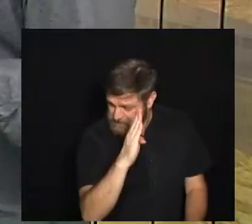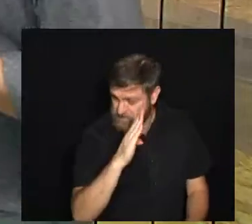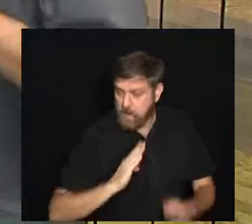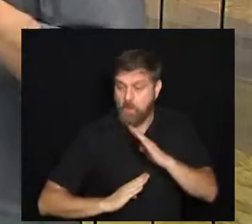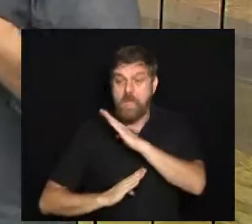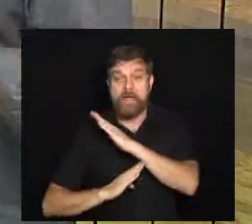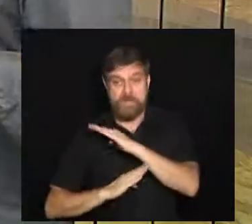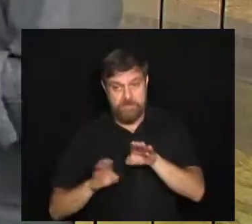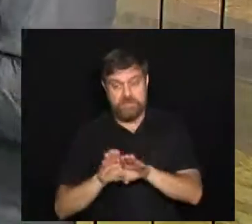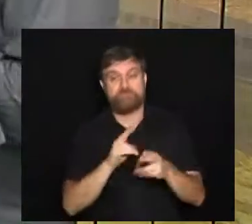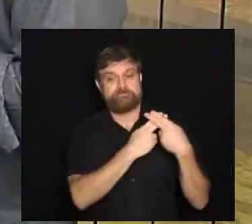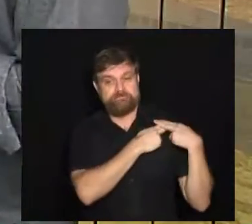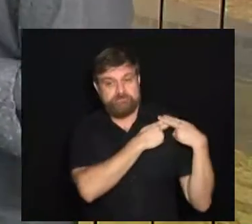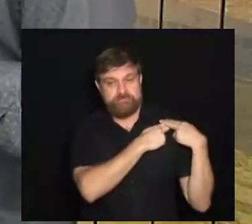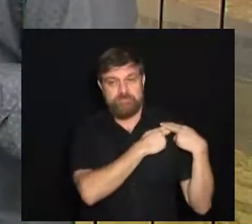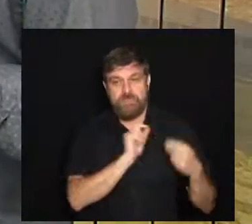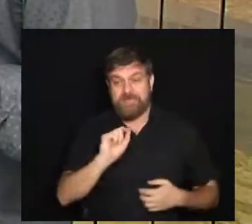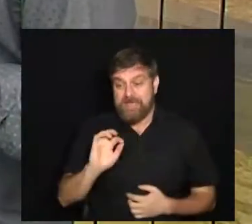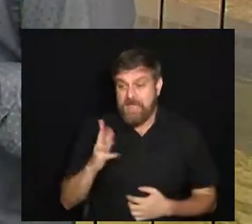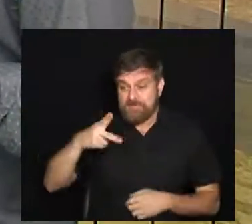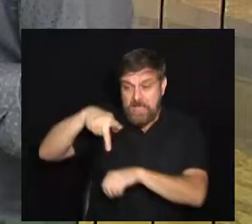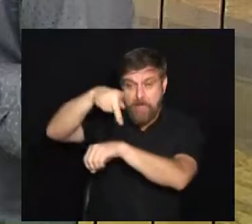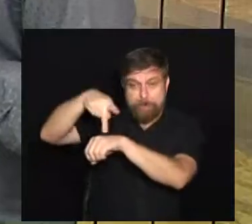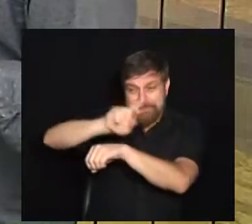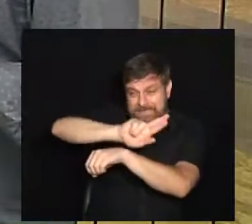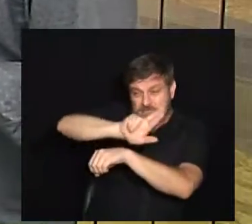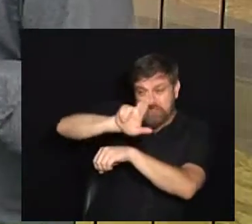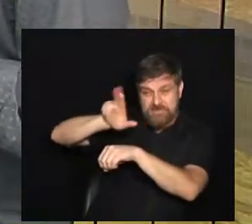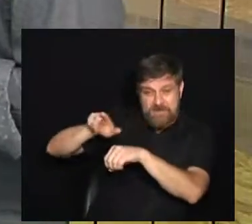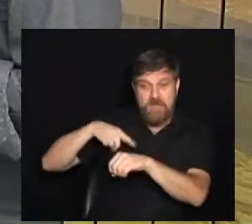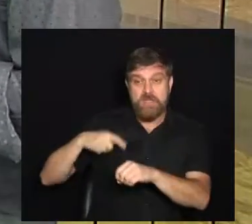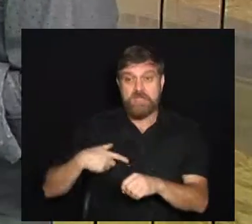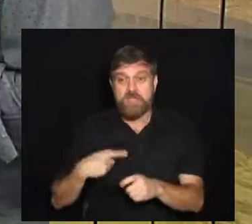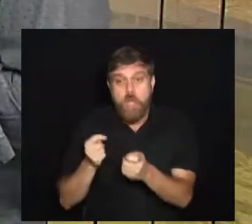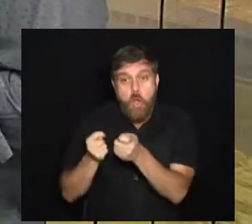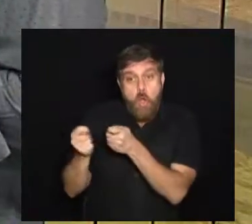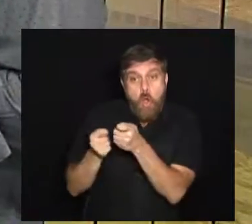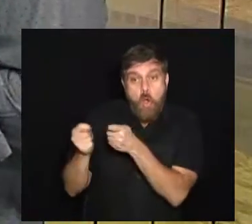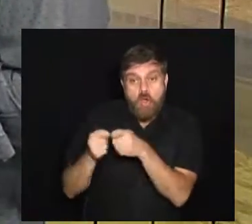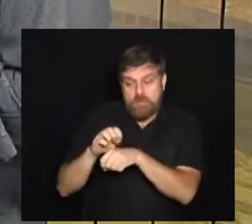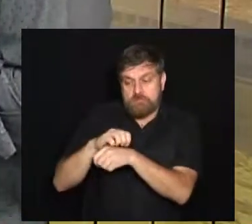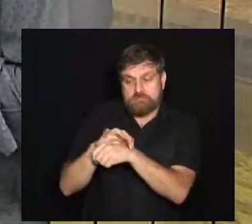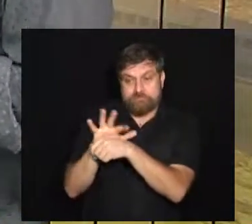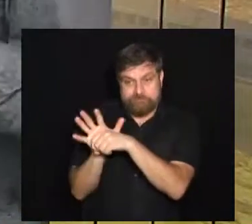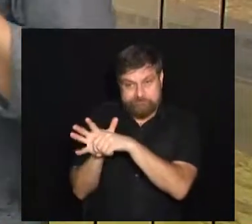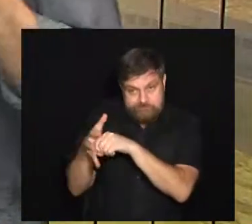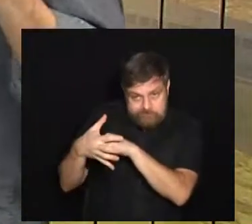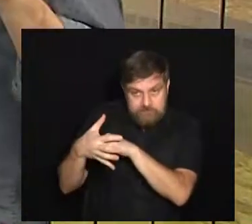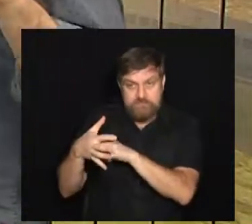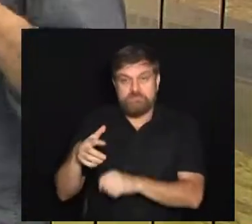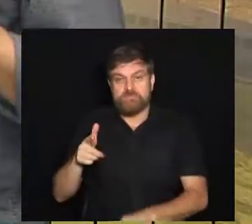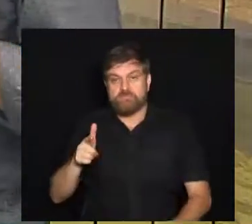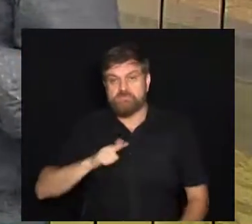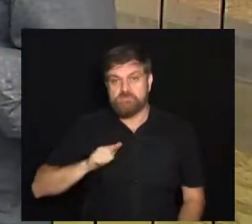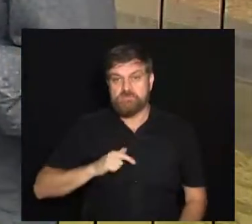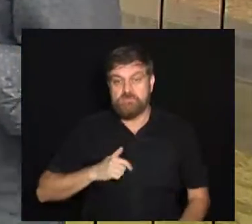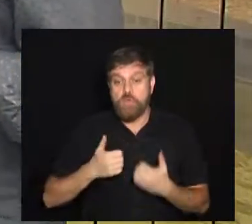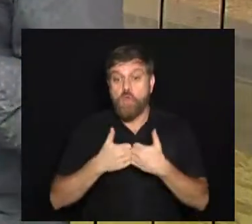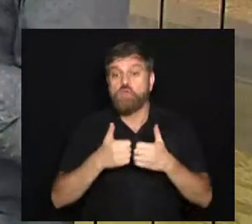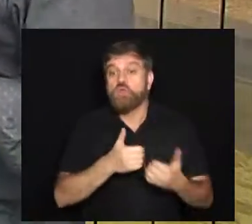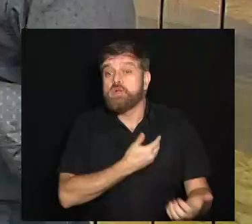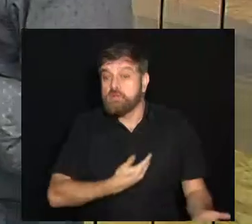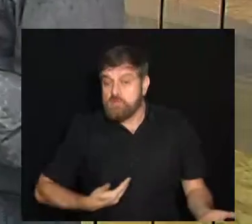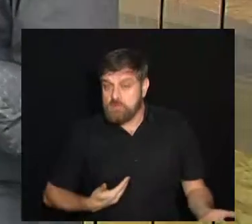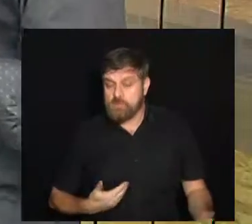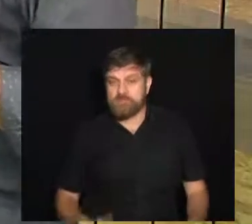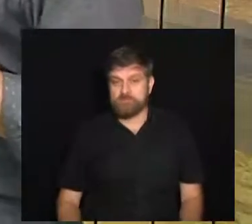essa câmera aqui também que que foi feito em vários países do mundo que conseguiram até a controlar o coronavírus é para a questão do transporte